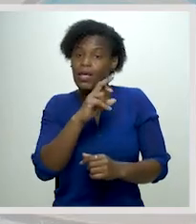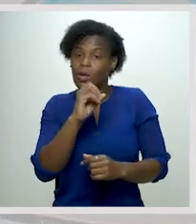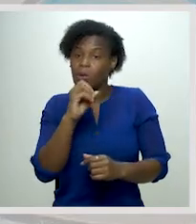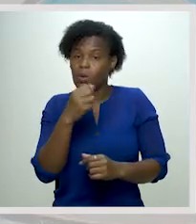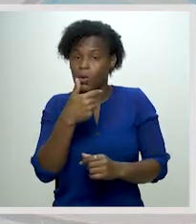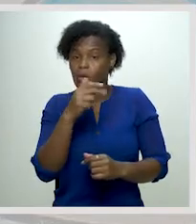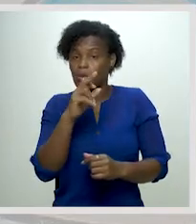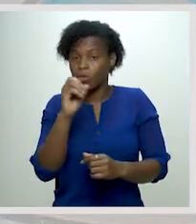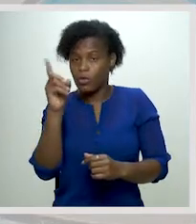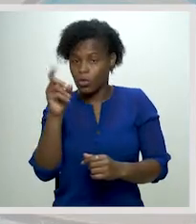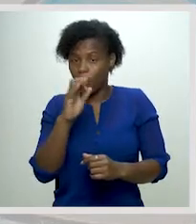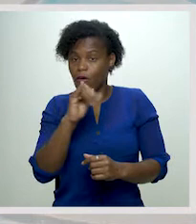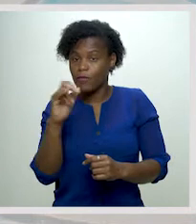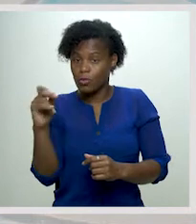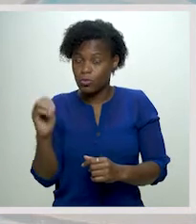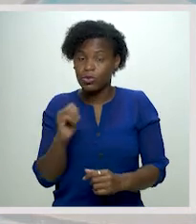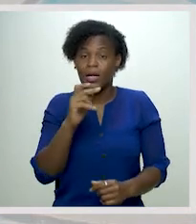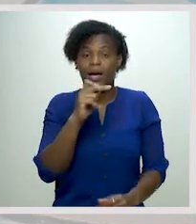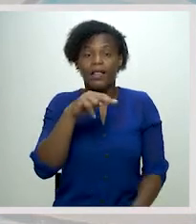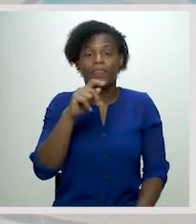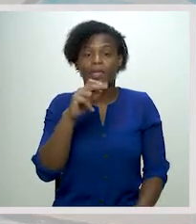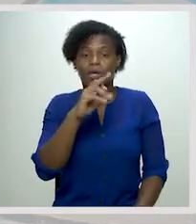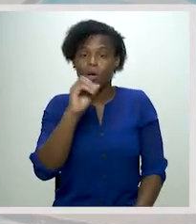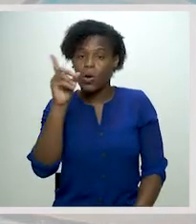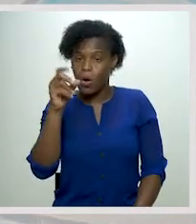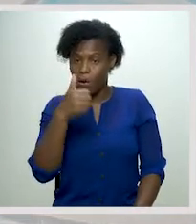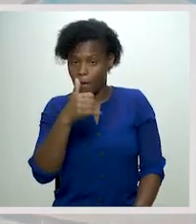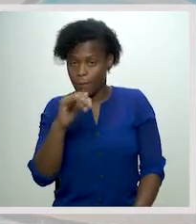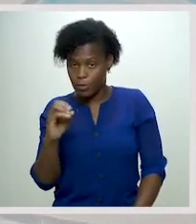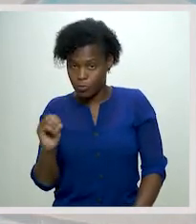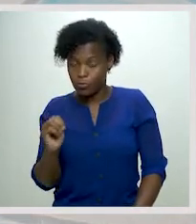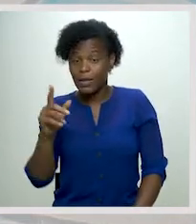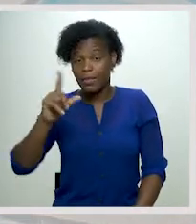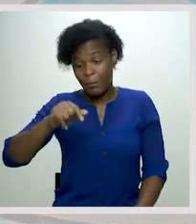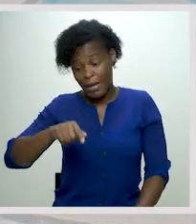heterotróficos anaeróbios. Esses heterotróficos anaeróbios